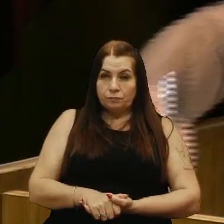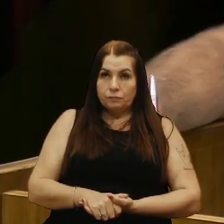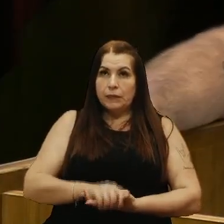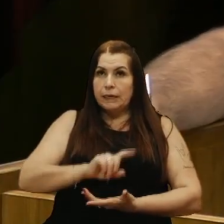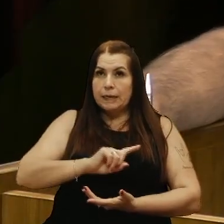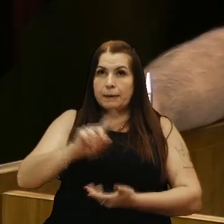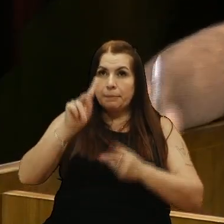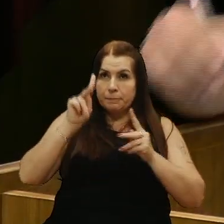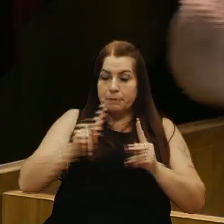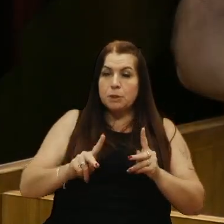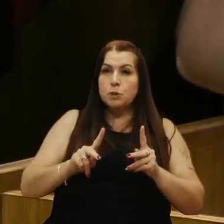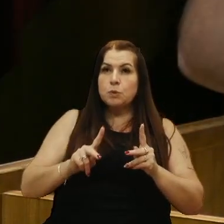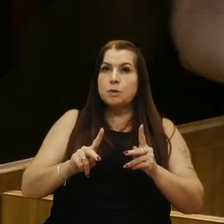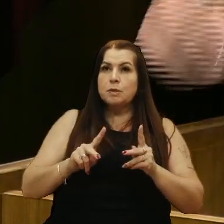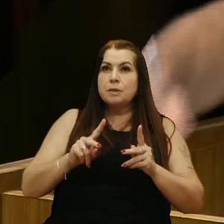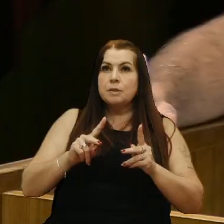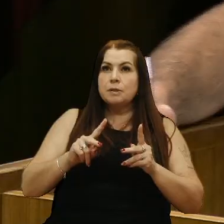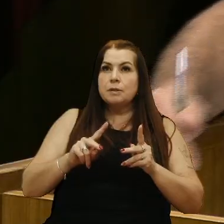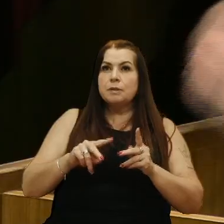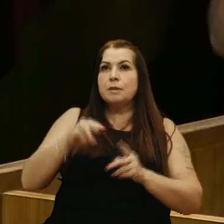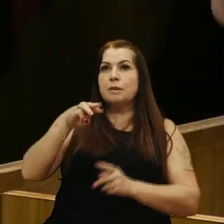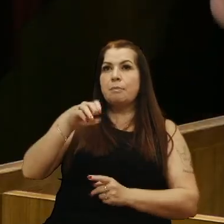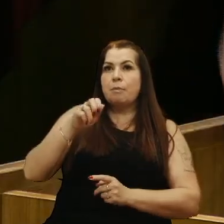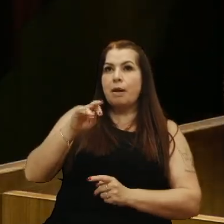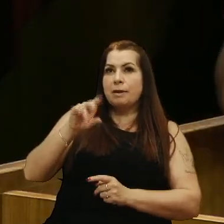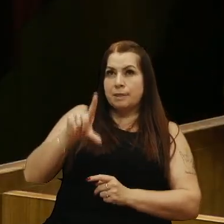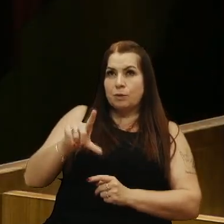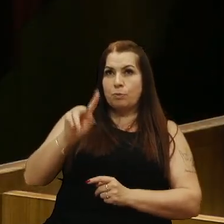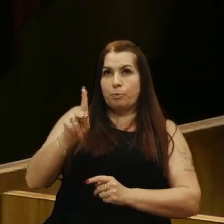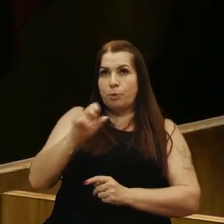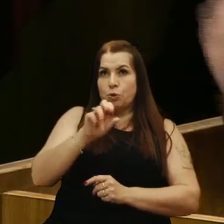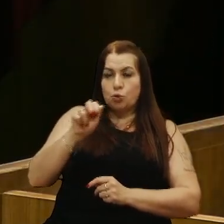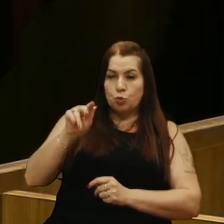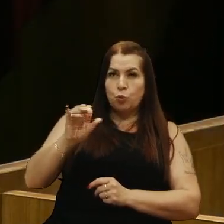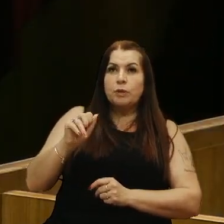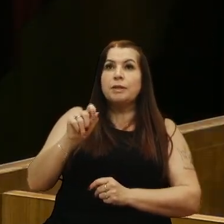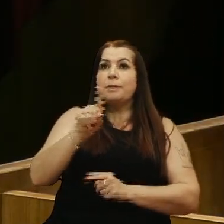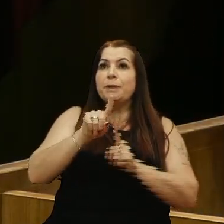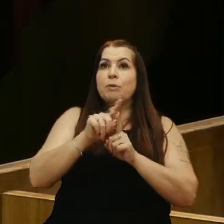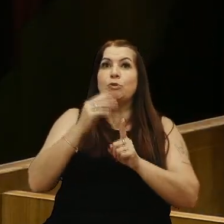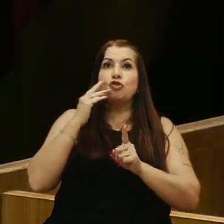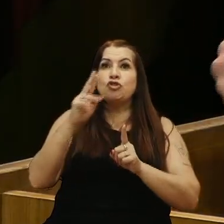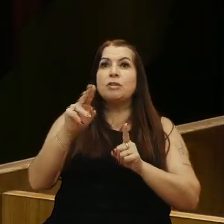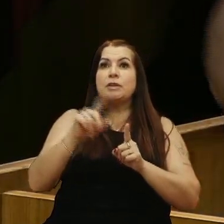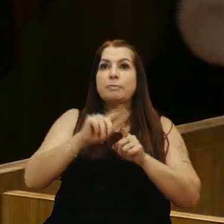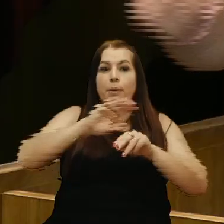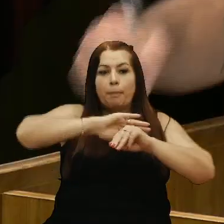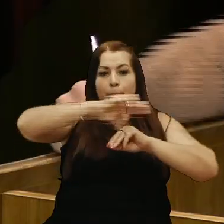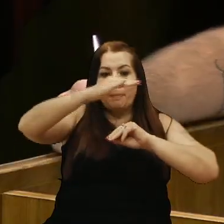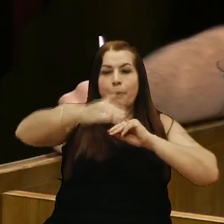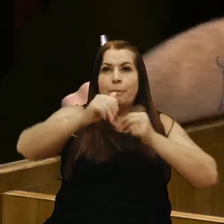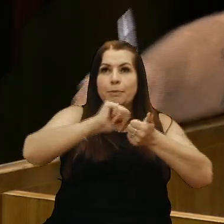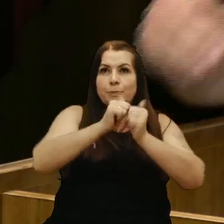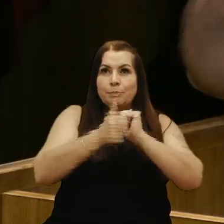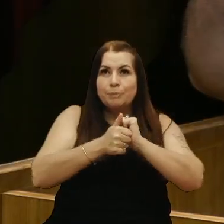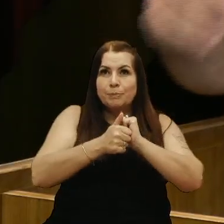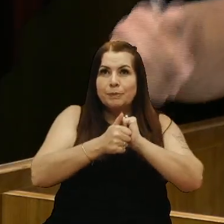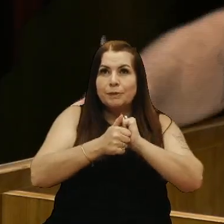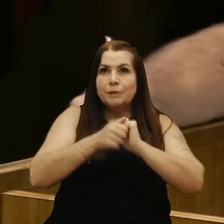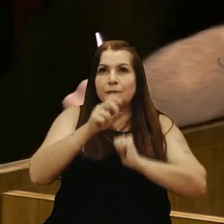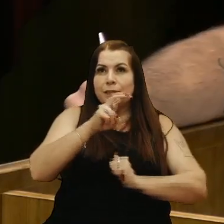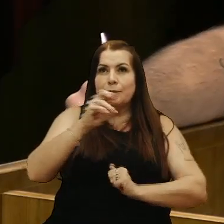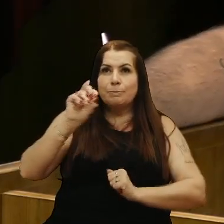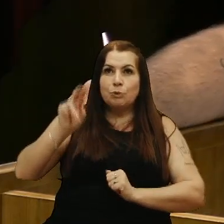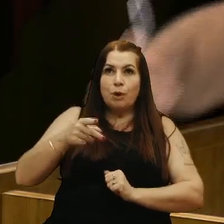para o pessoal da vereadora Marcel Pisoni, que todo dia quando me chegam na rua pede uma cobertura para a quadra daquela escola que custa R$500